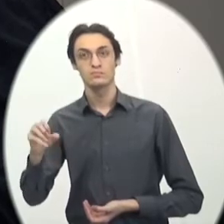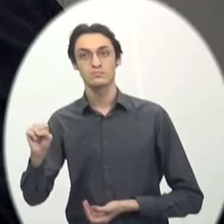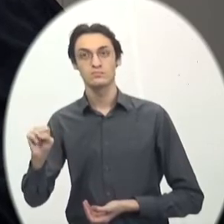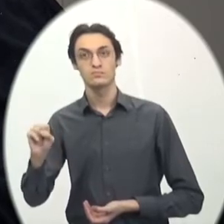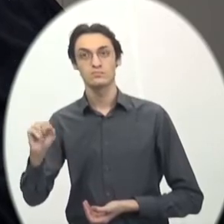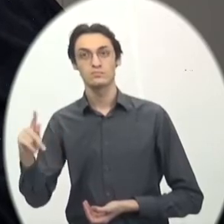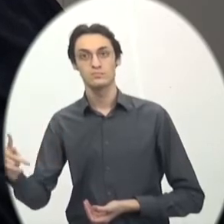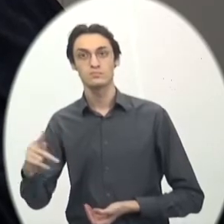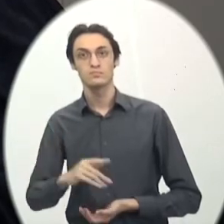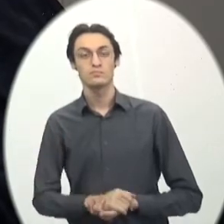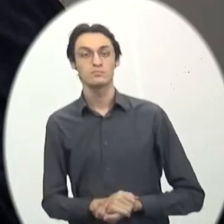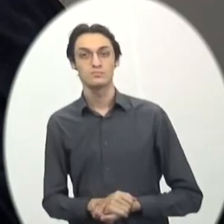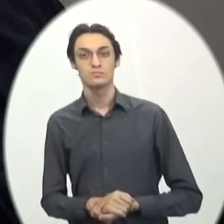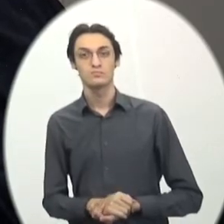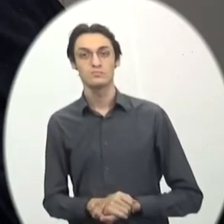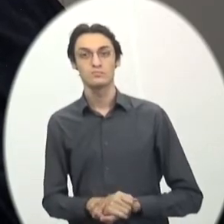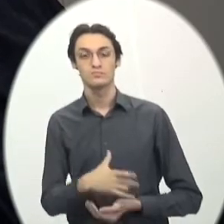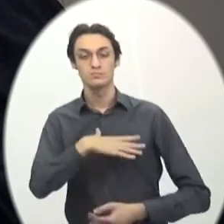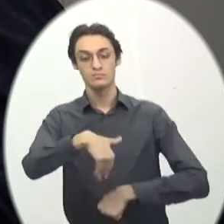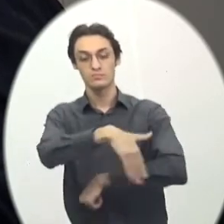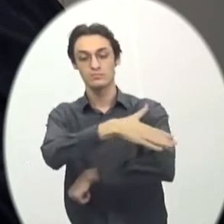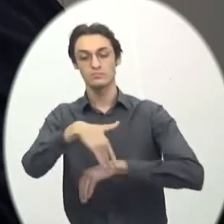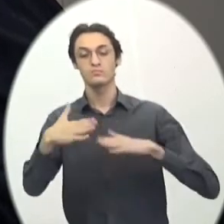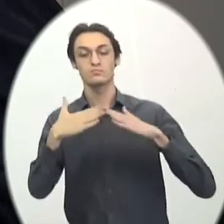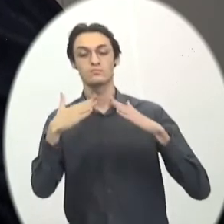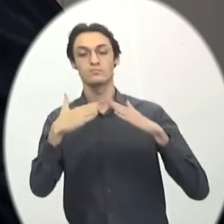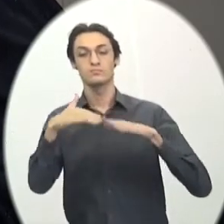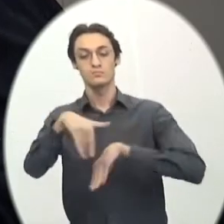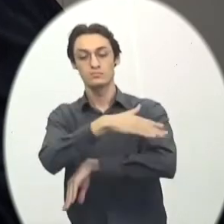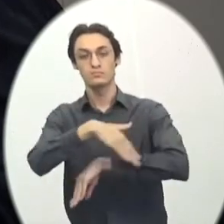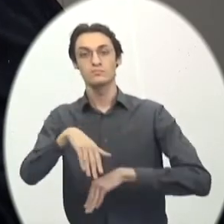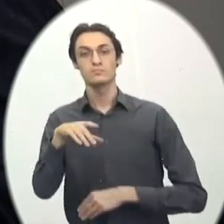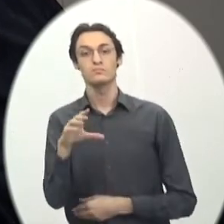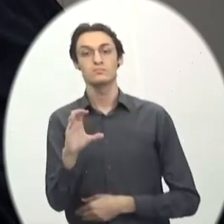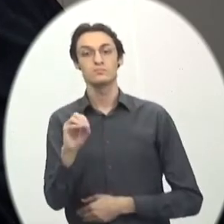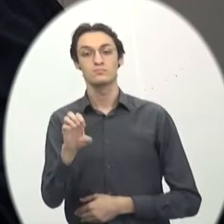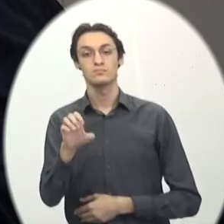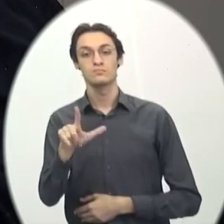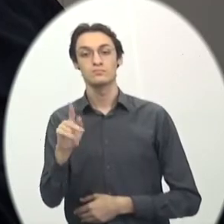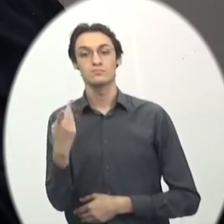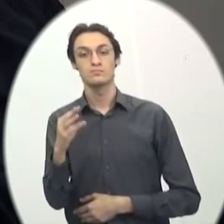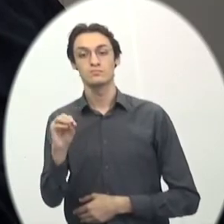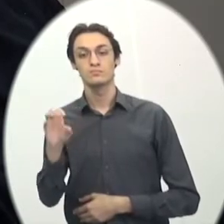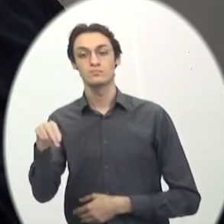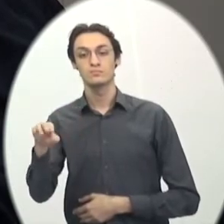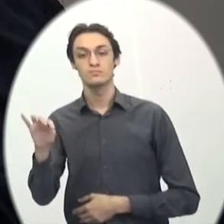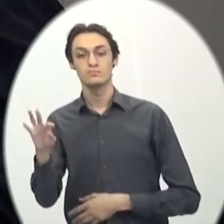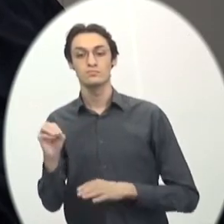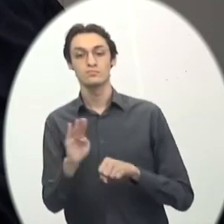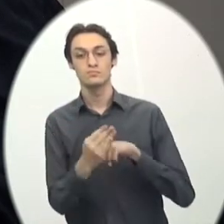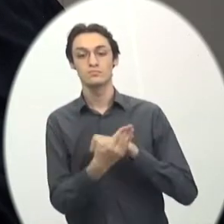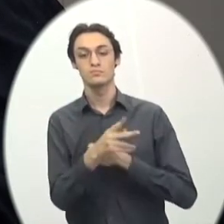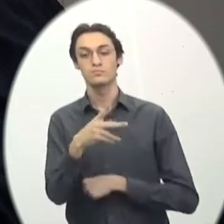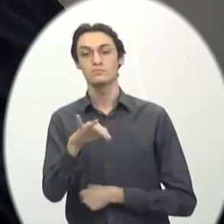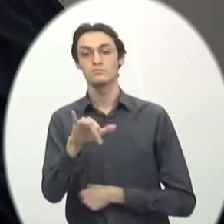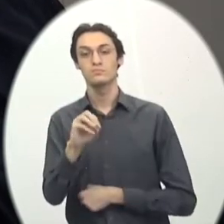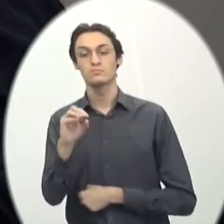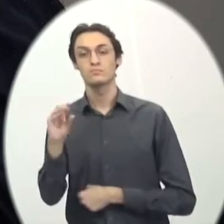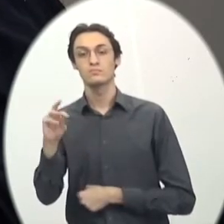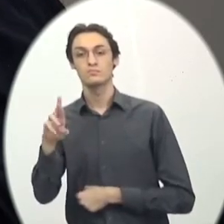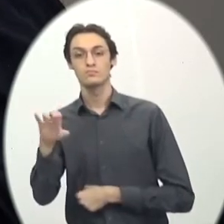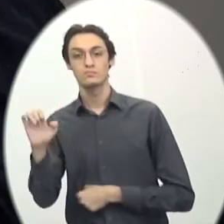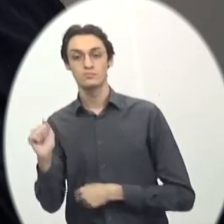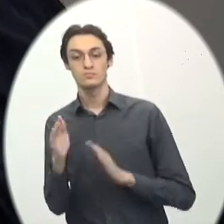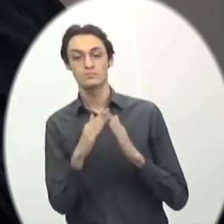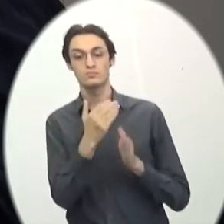SSP-SP, residente domicílio na rua Coelho Neto, número 100, Pio Correia, Criciúma, Santa Catarina.